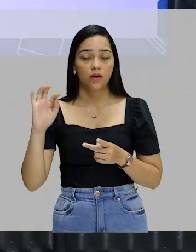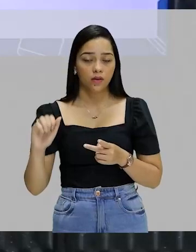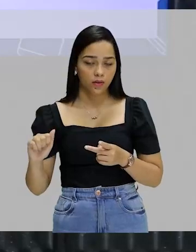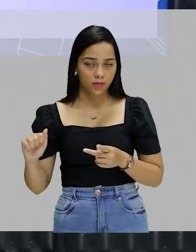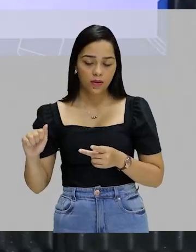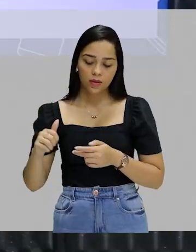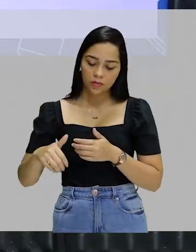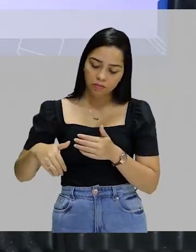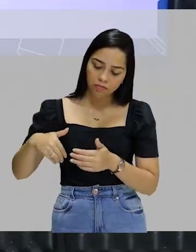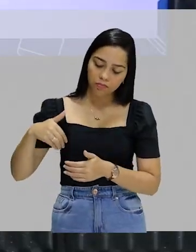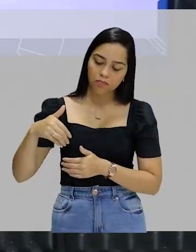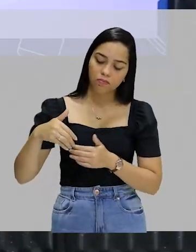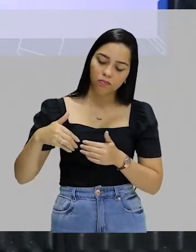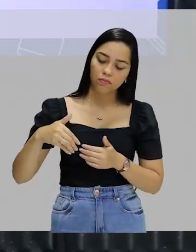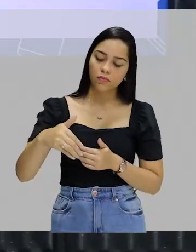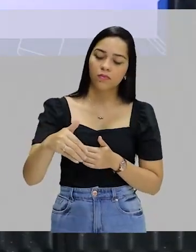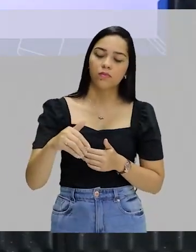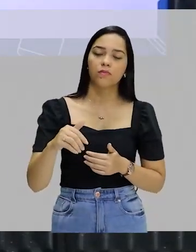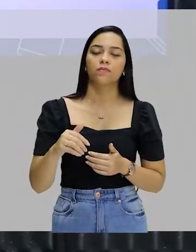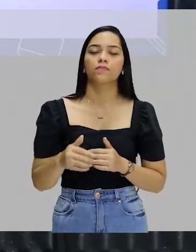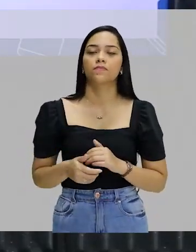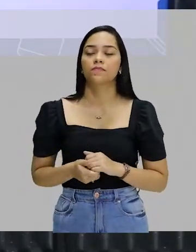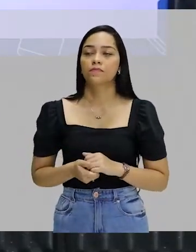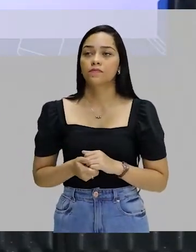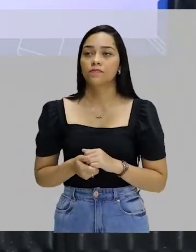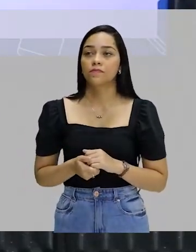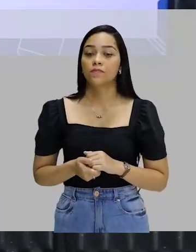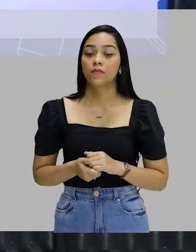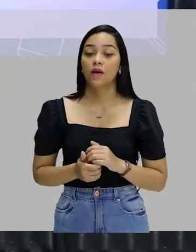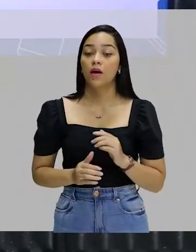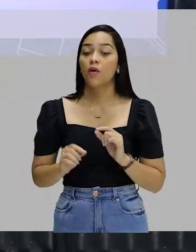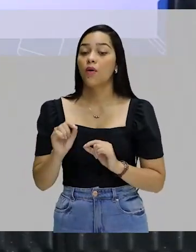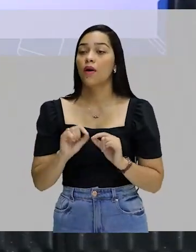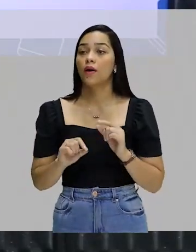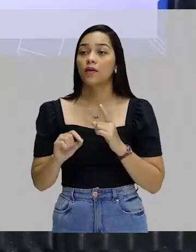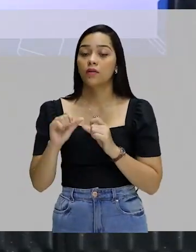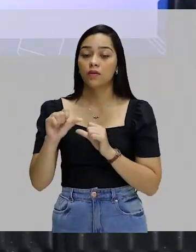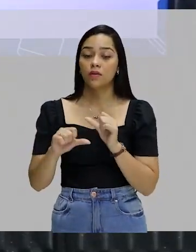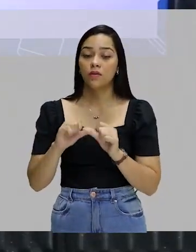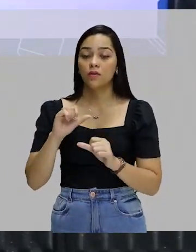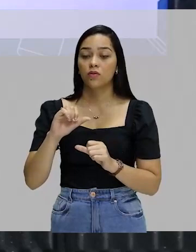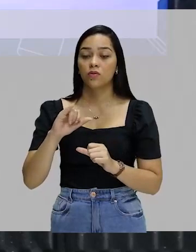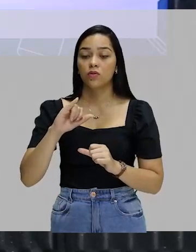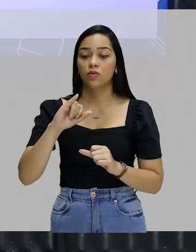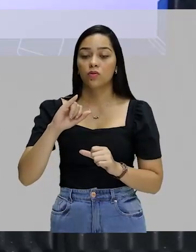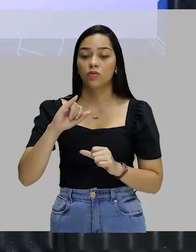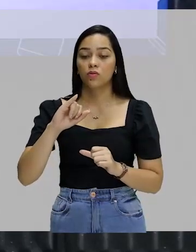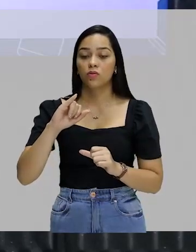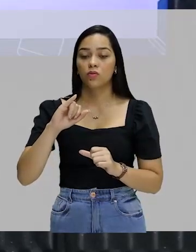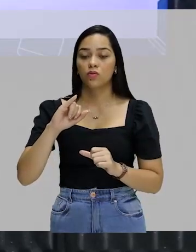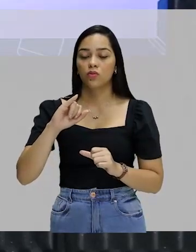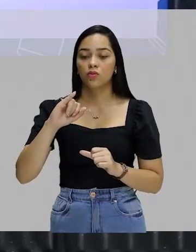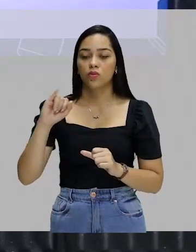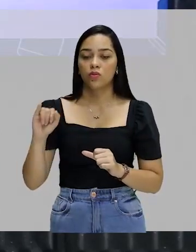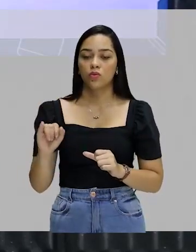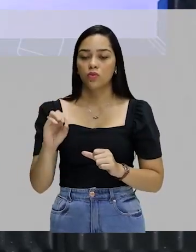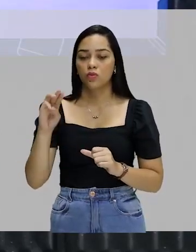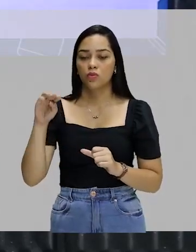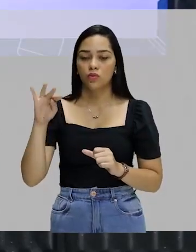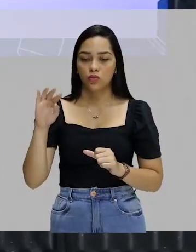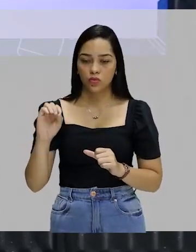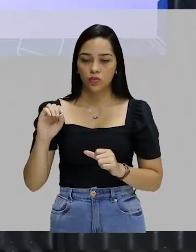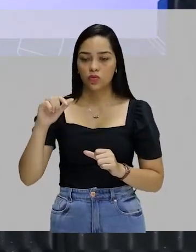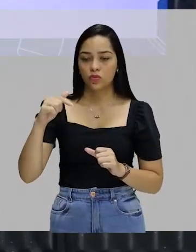emissões sucessivas de alfa e beta, até chegar no chumbo 206.